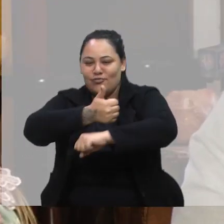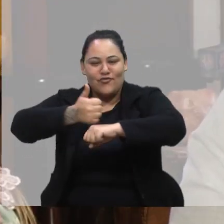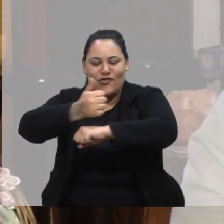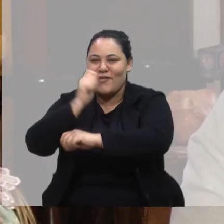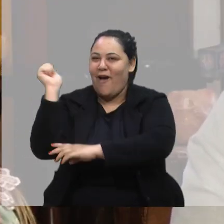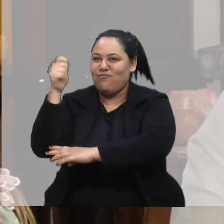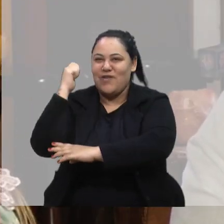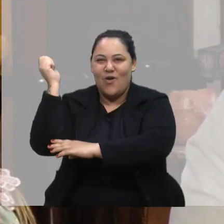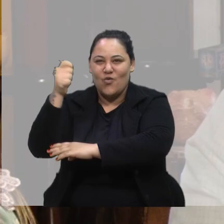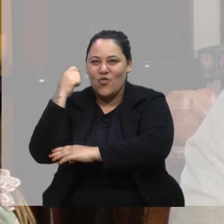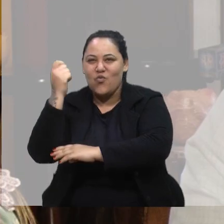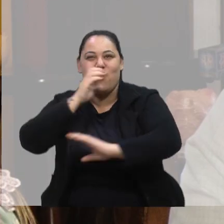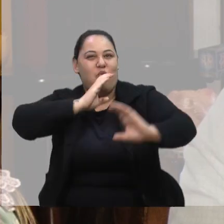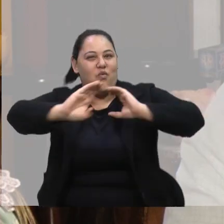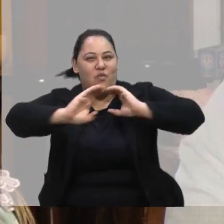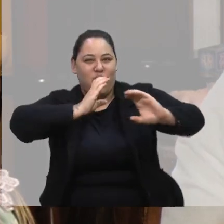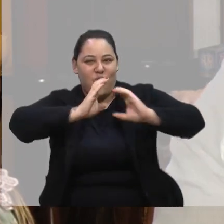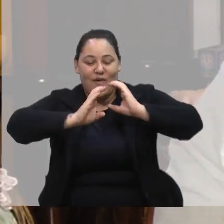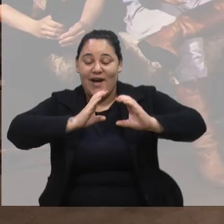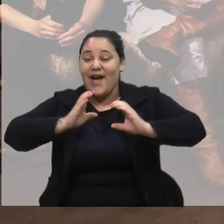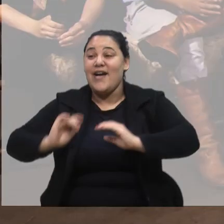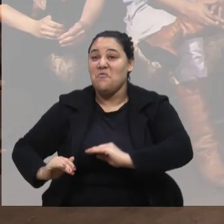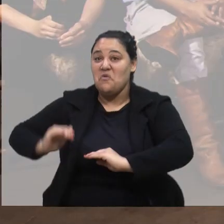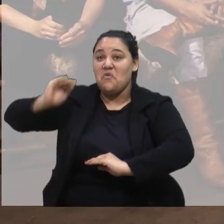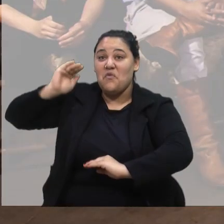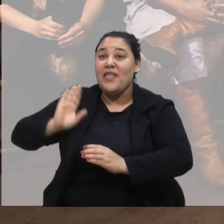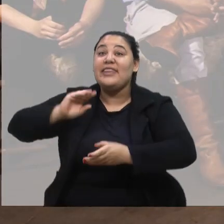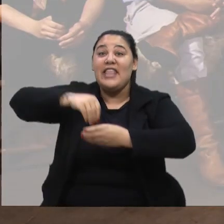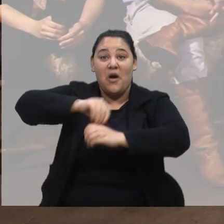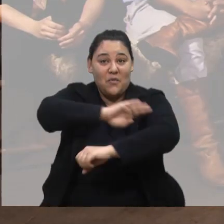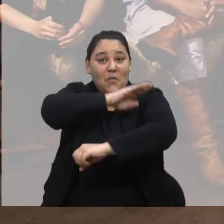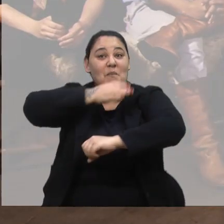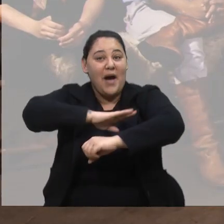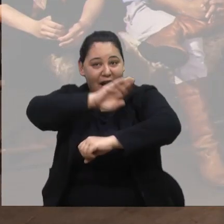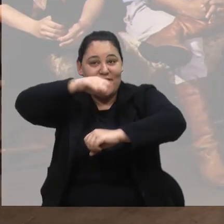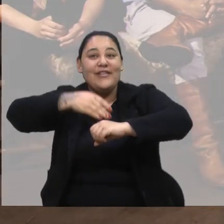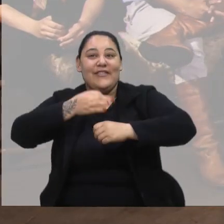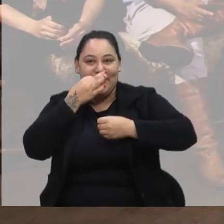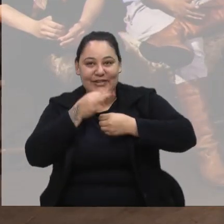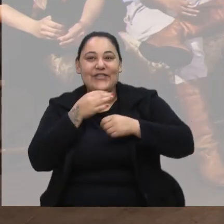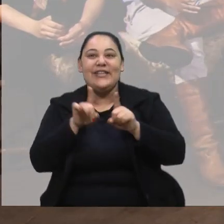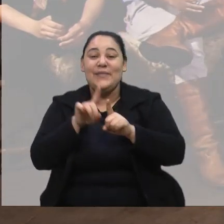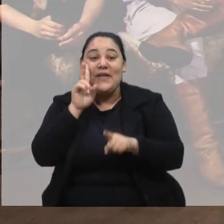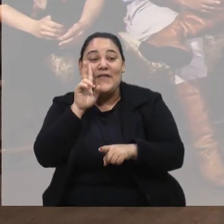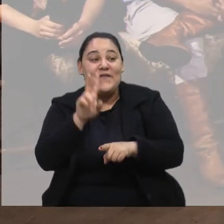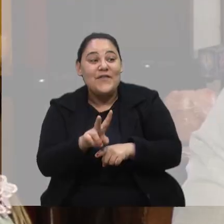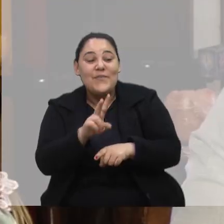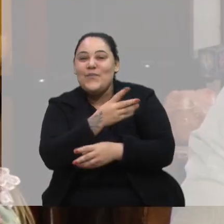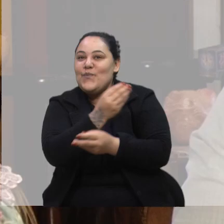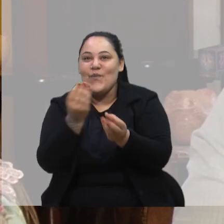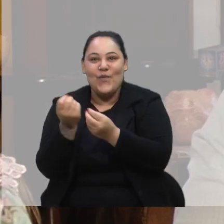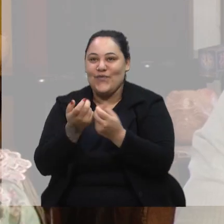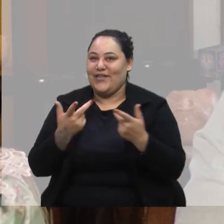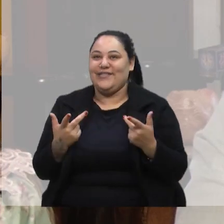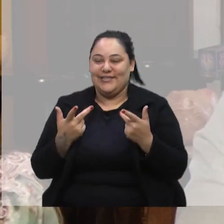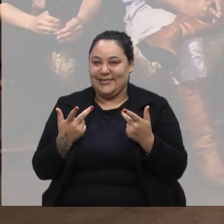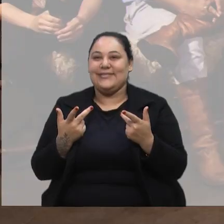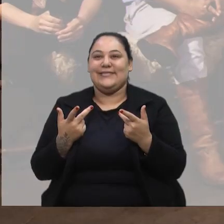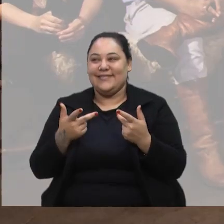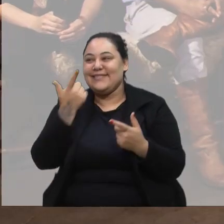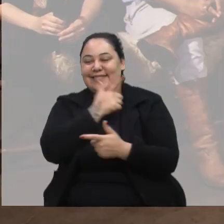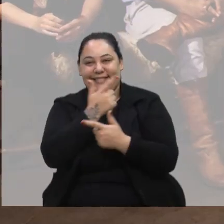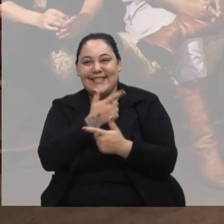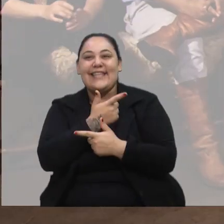tocar, cresci dentro desses pavilhões aqui, vendo muita coisa. Viu que faz tempo que o Robson está no mercado.